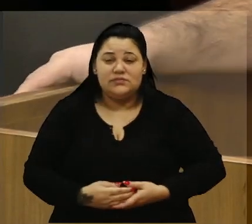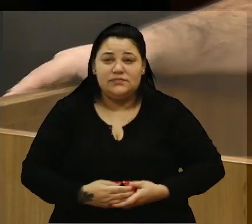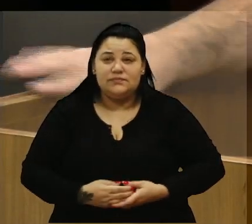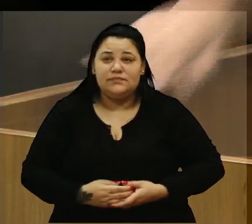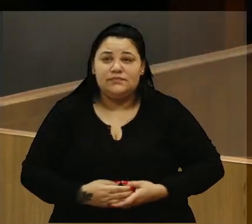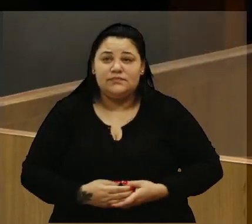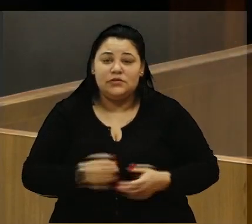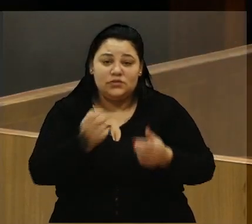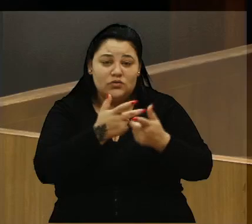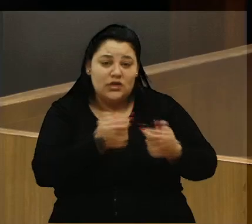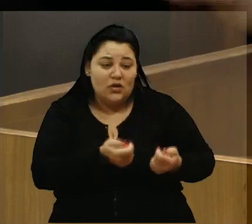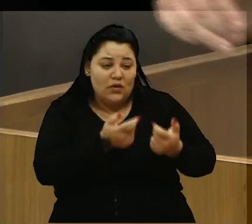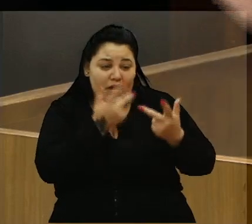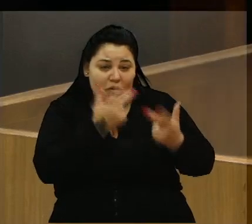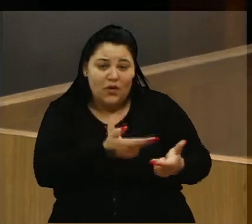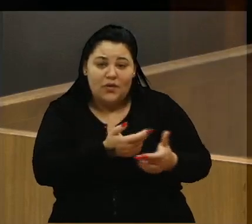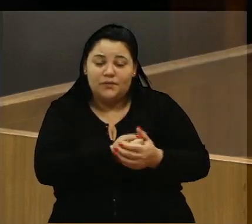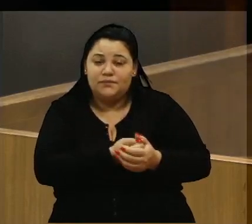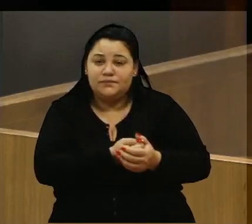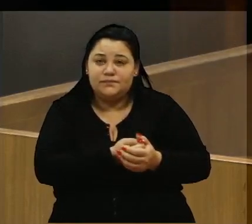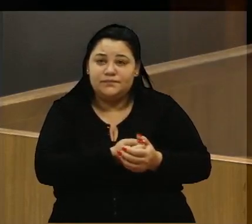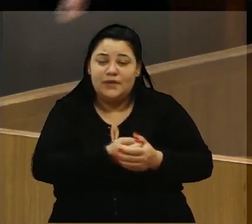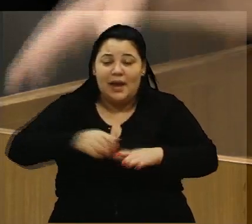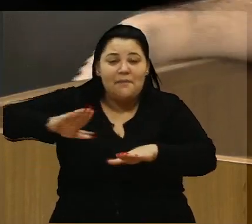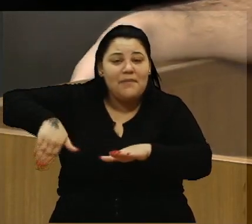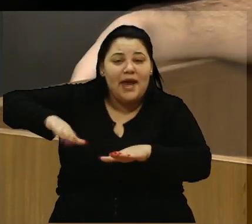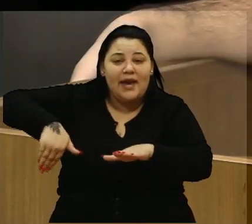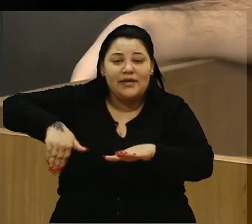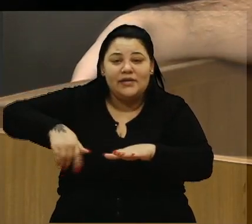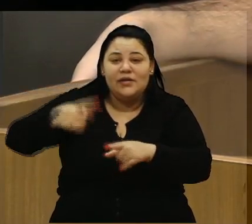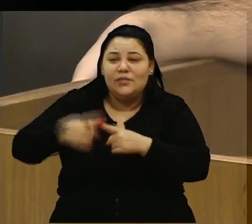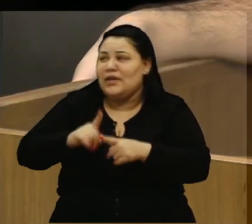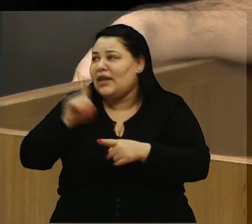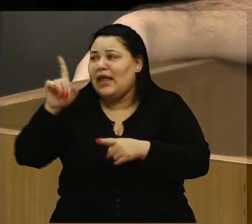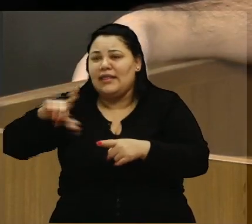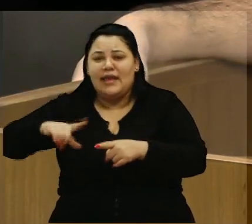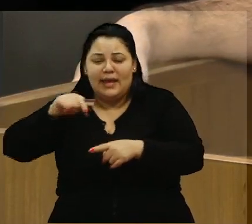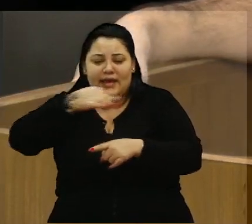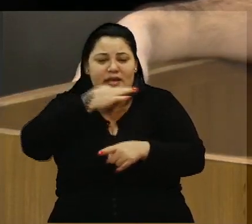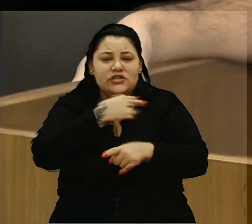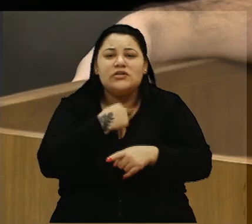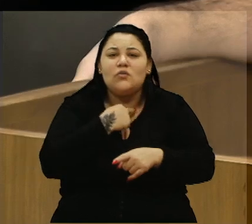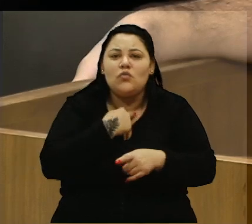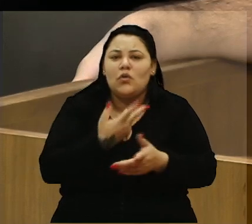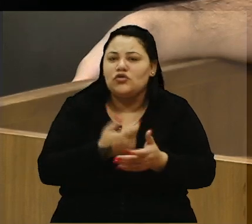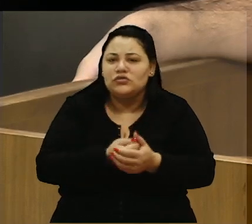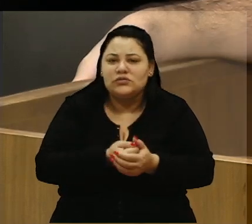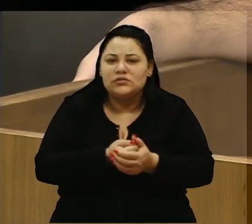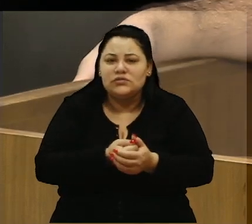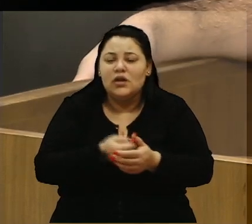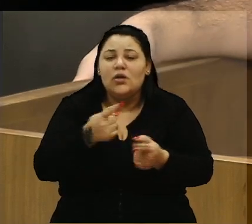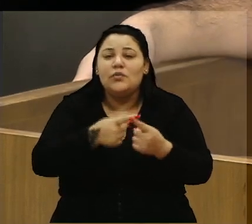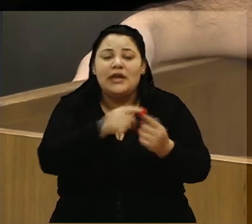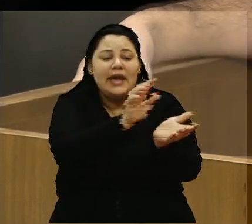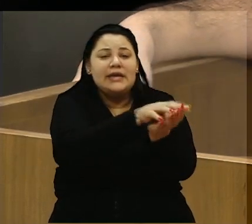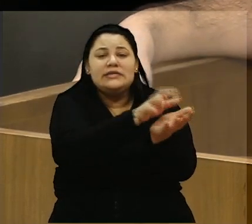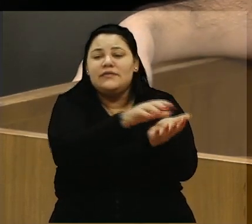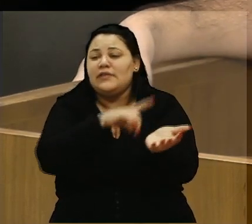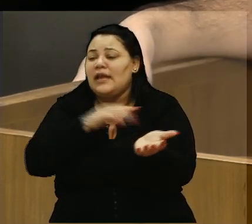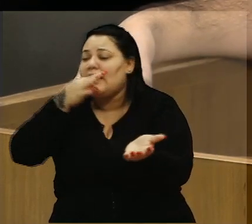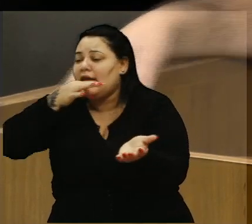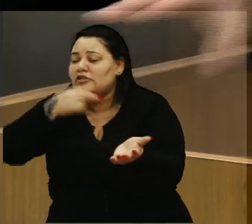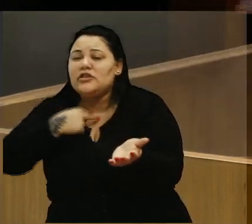Procedimentos similares a Arroio do Sal. Por que Arroio do Sal tem aqui Caxias não pode ter? Por que Recife tem aqui Caxias não pode